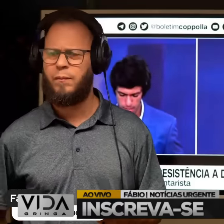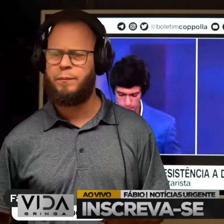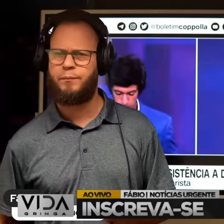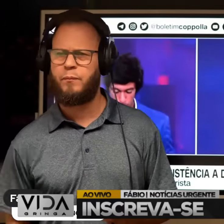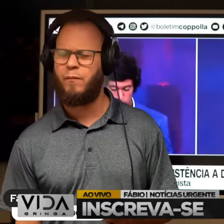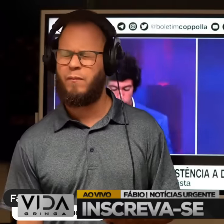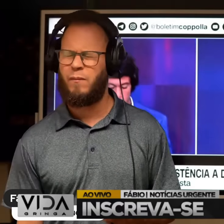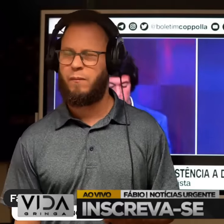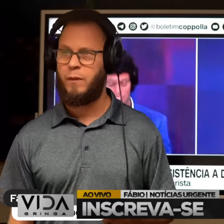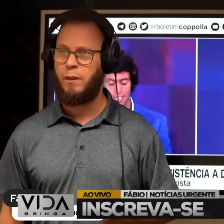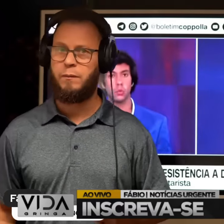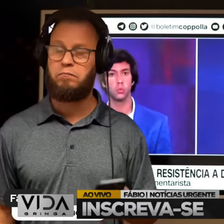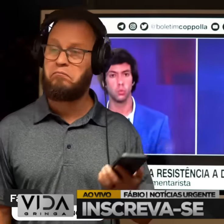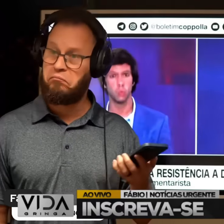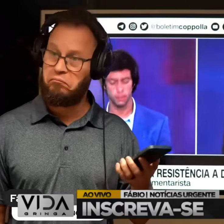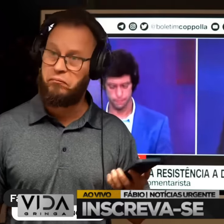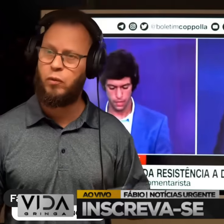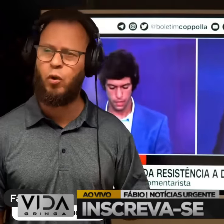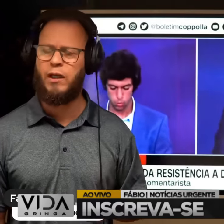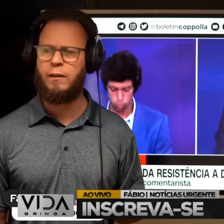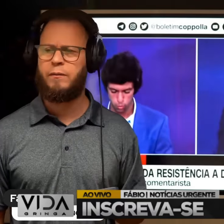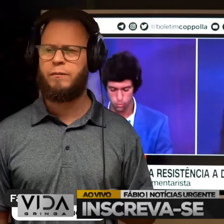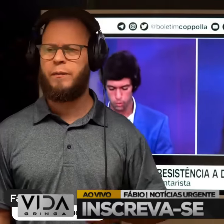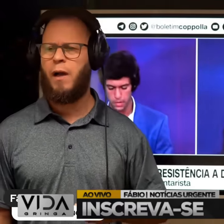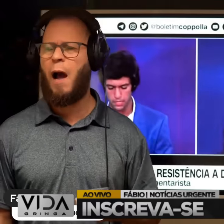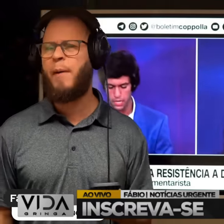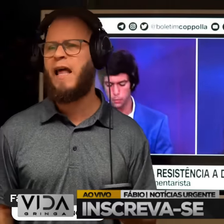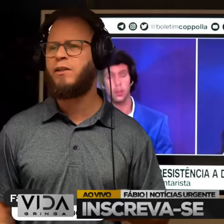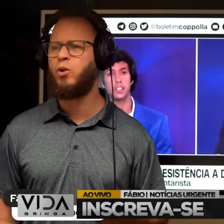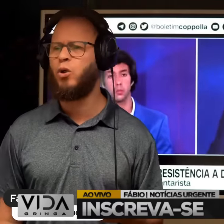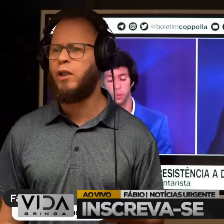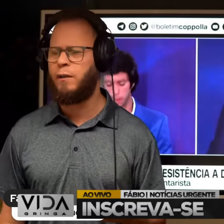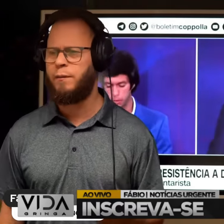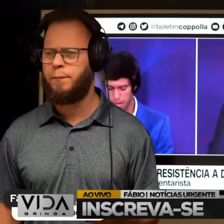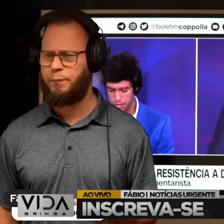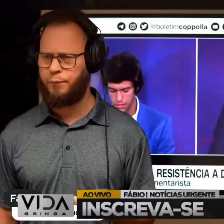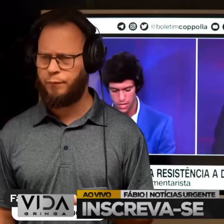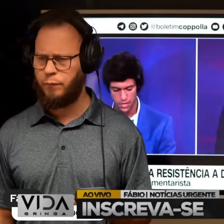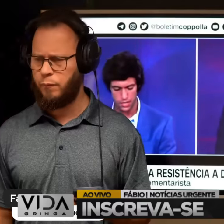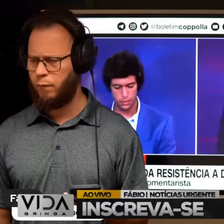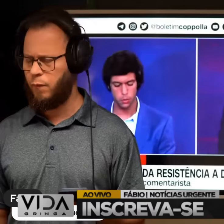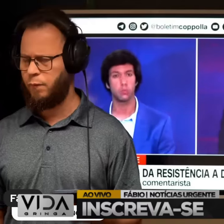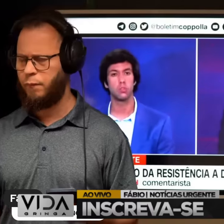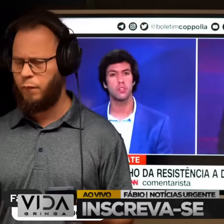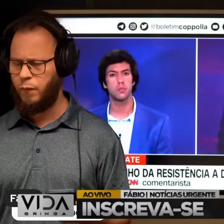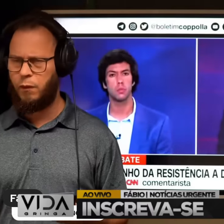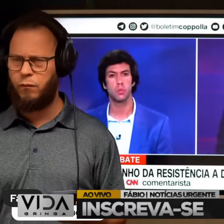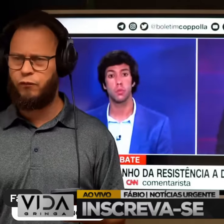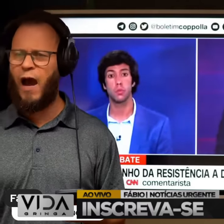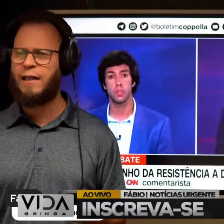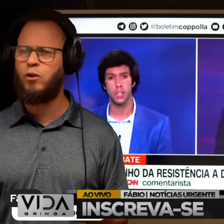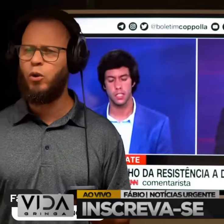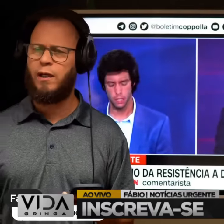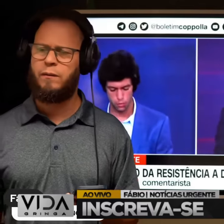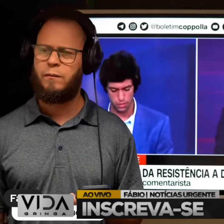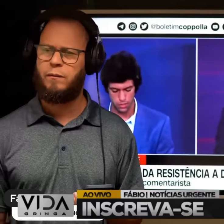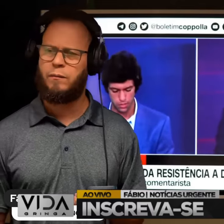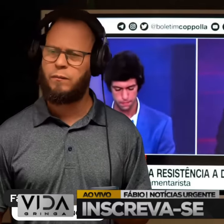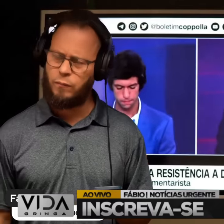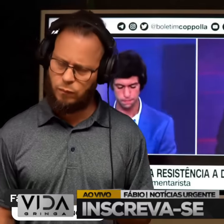daqui para o então candidato Lula. Lula. Em outubro do ano passado, a palavra do Lula. Primeiro debate eleitoral do segundo turno. Fala,